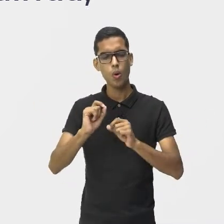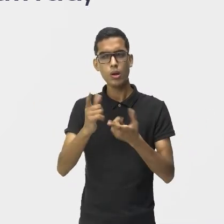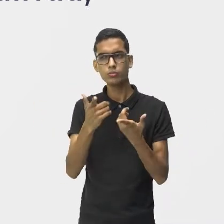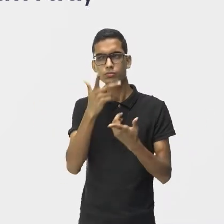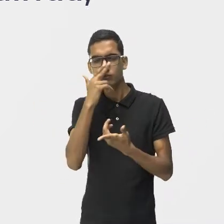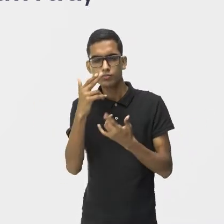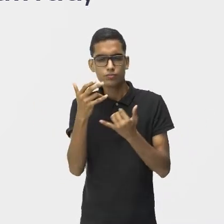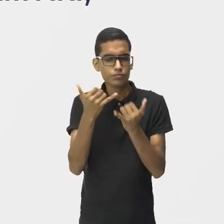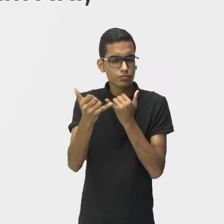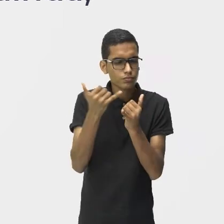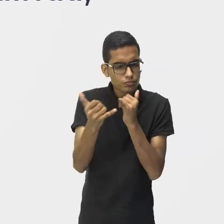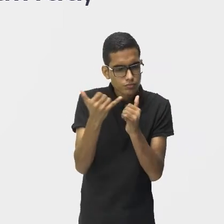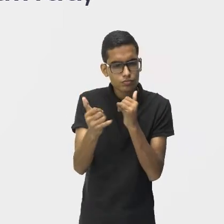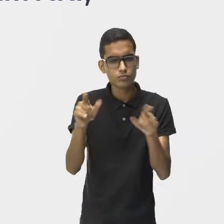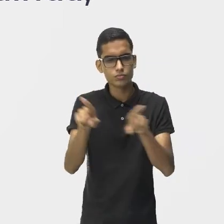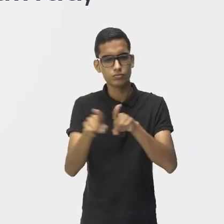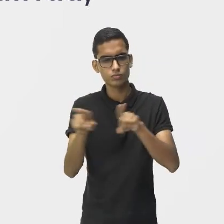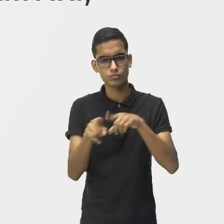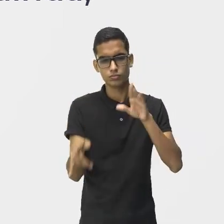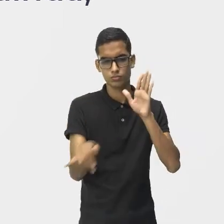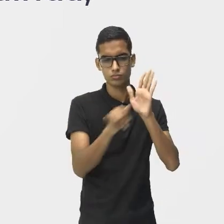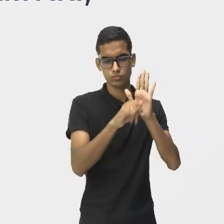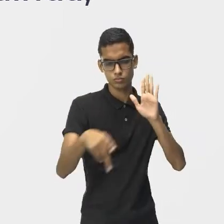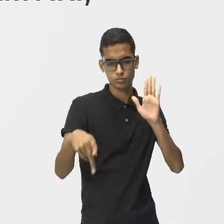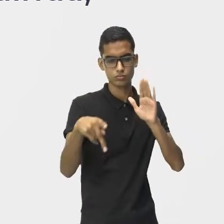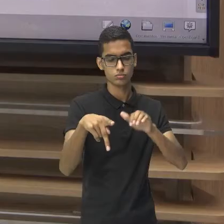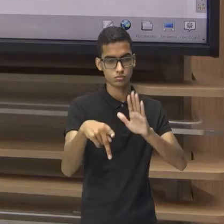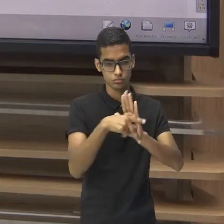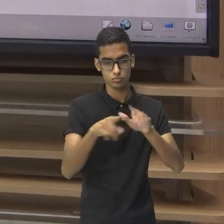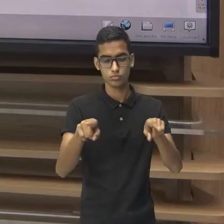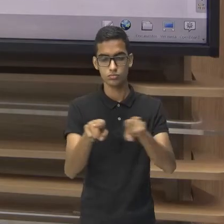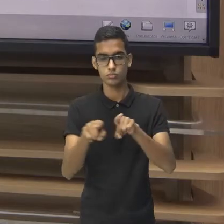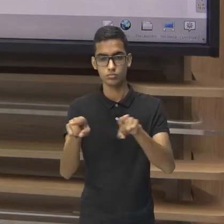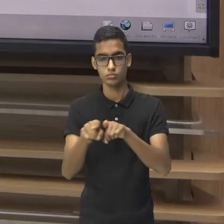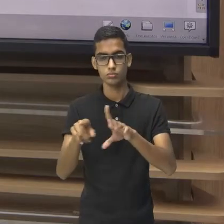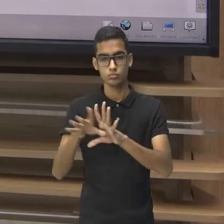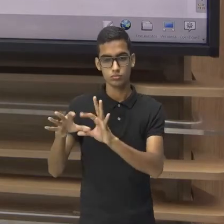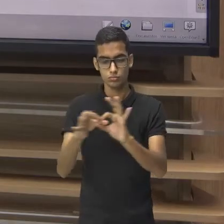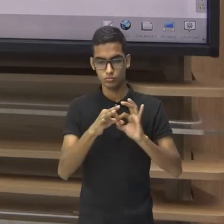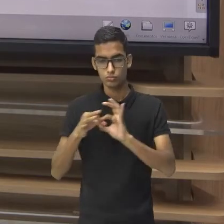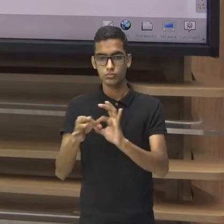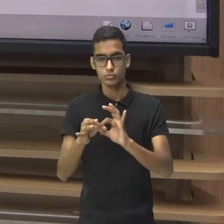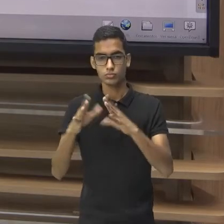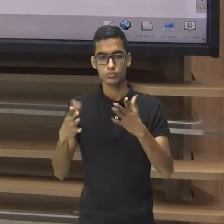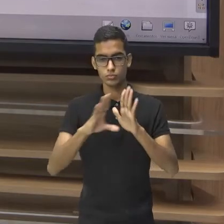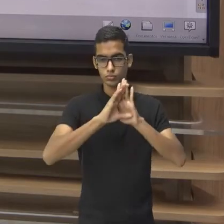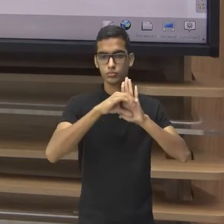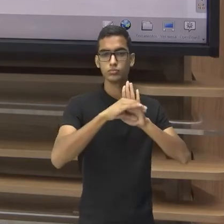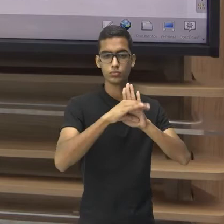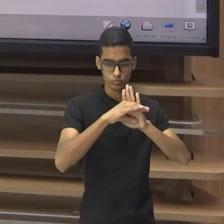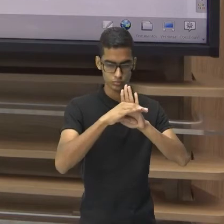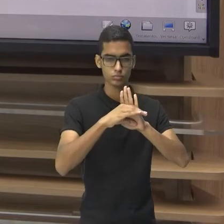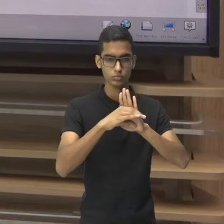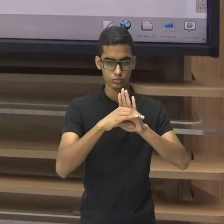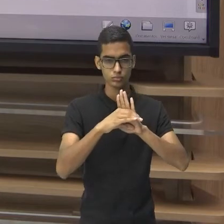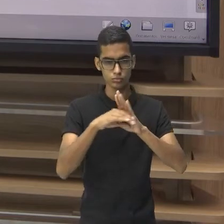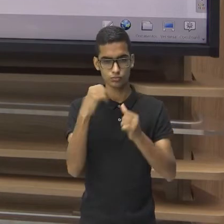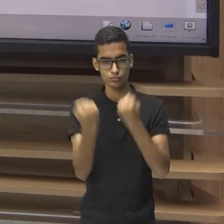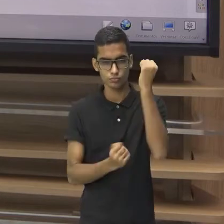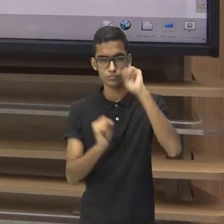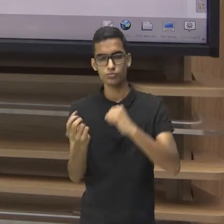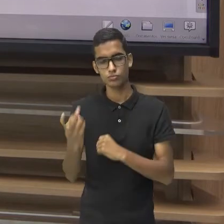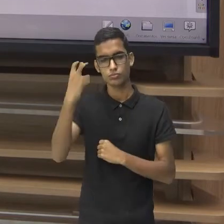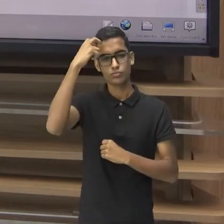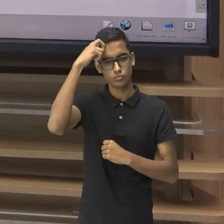de identidade e de uniformização. Por isso, o conceito de indústria cultural, de cultura